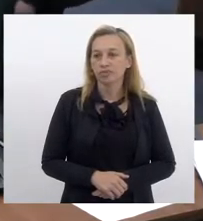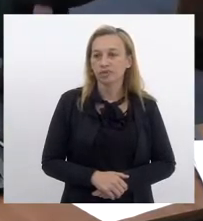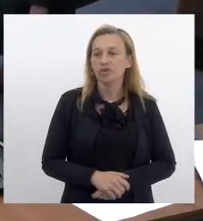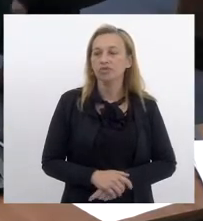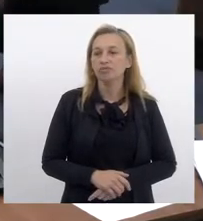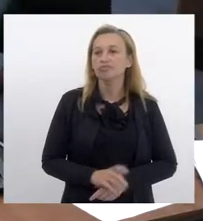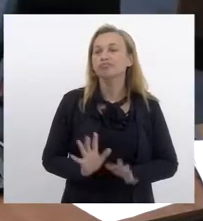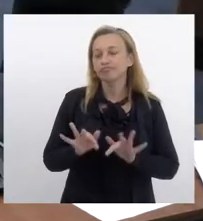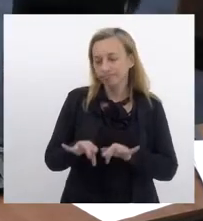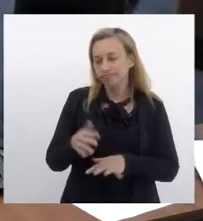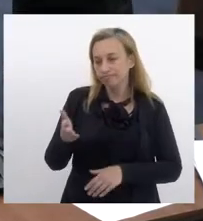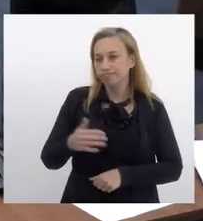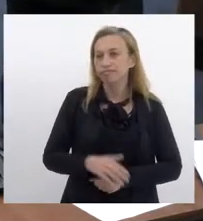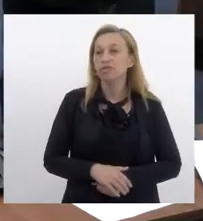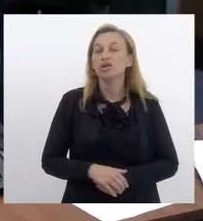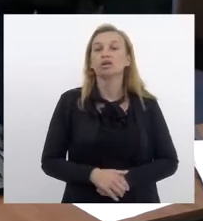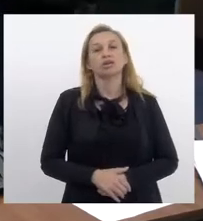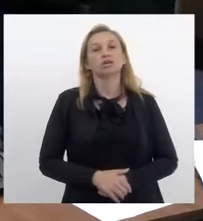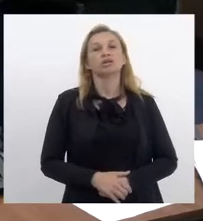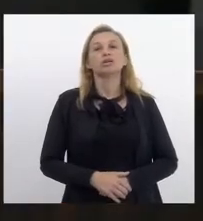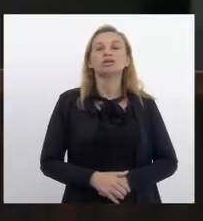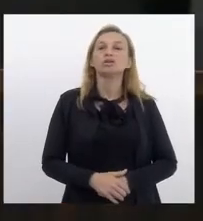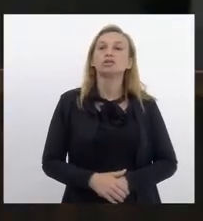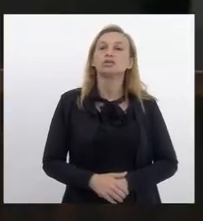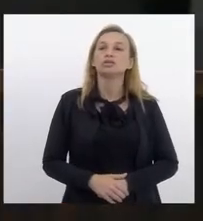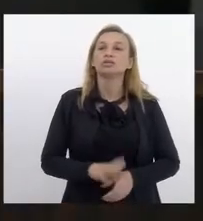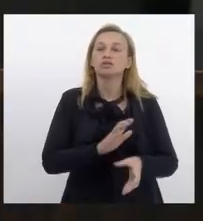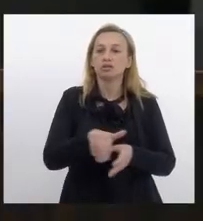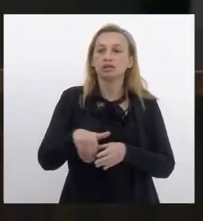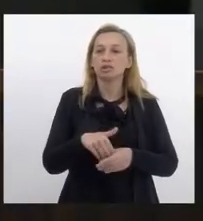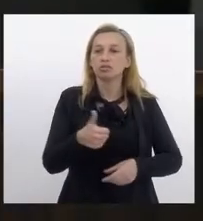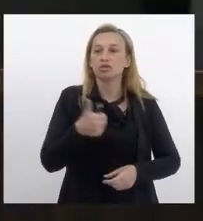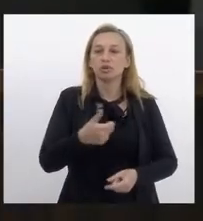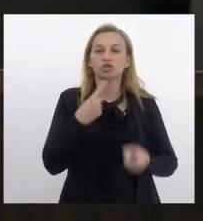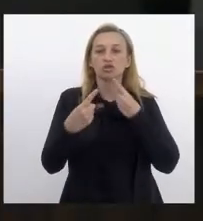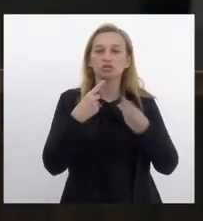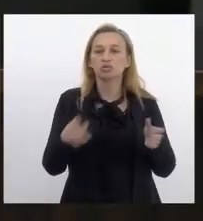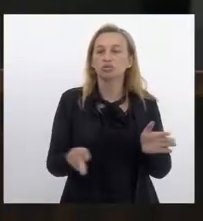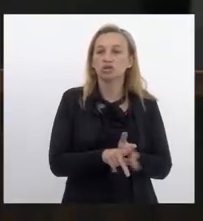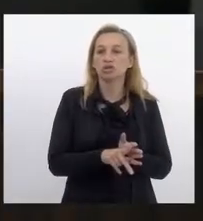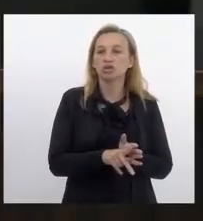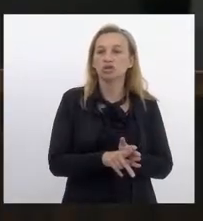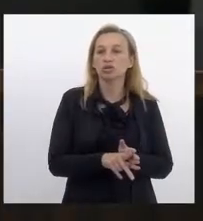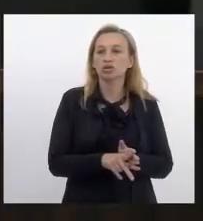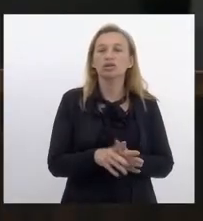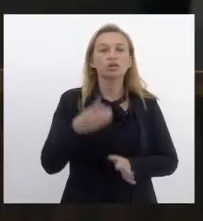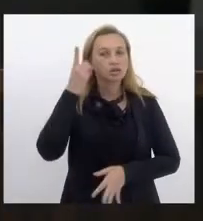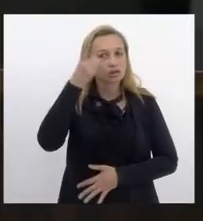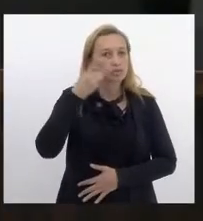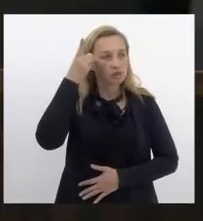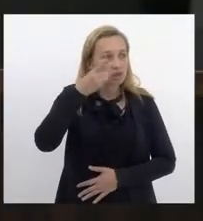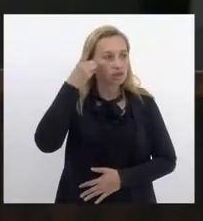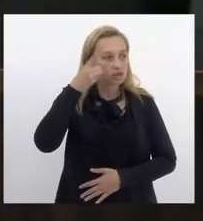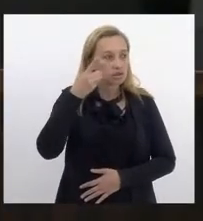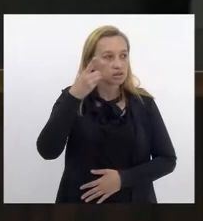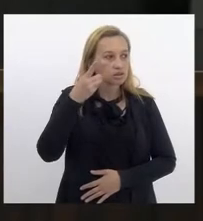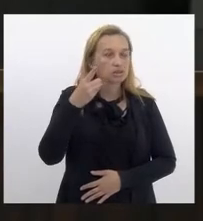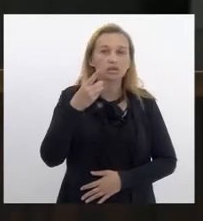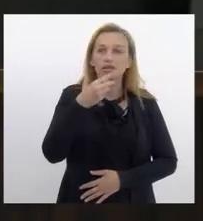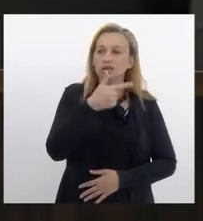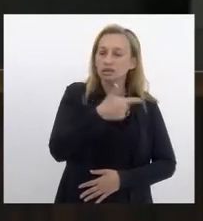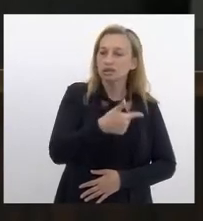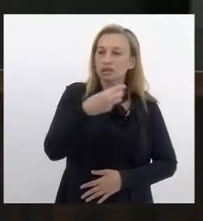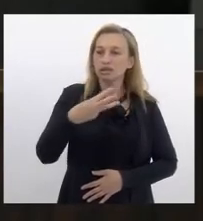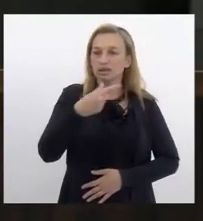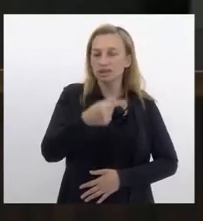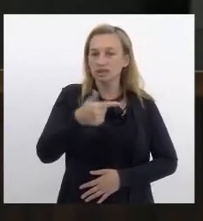Final, sem você. Tramitação ordinária em votação, em primeira discussão, projeto de autoria do dos 1377,